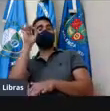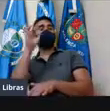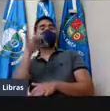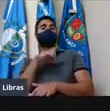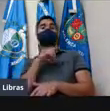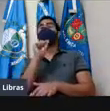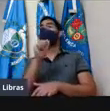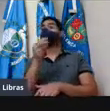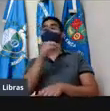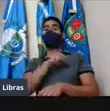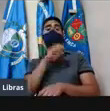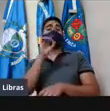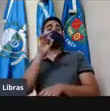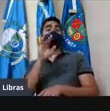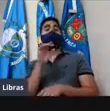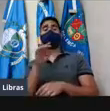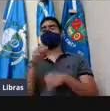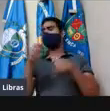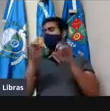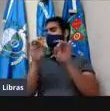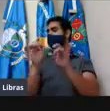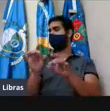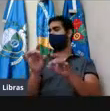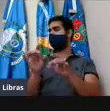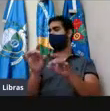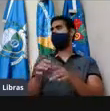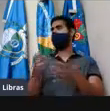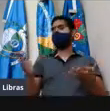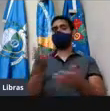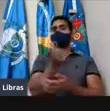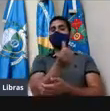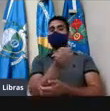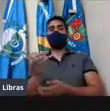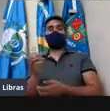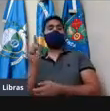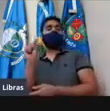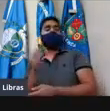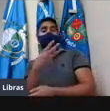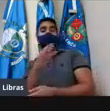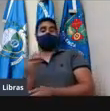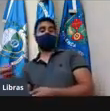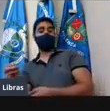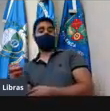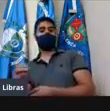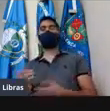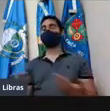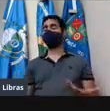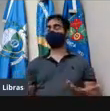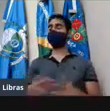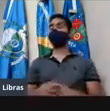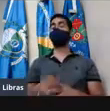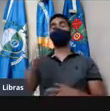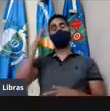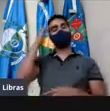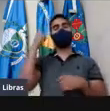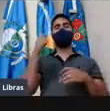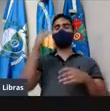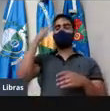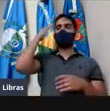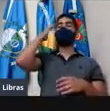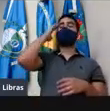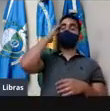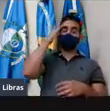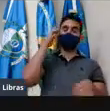única renda que ele tem. E agora de R$600 passou para R$300. Então, eu acho que há de se ter uma